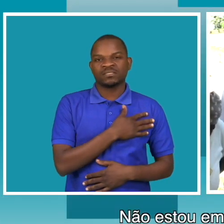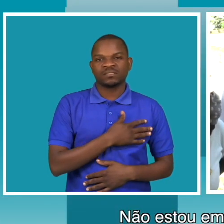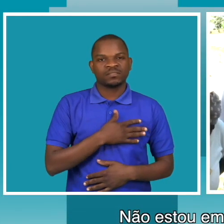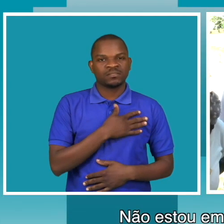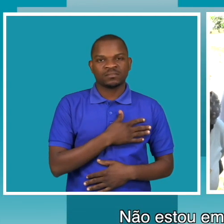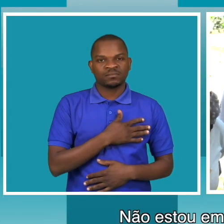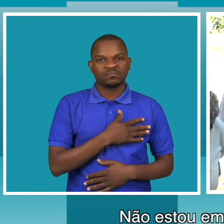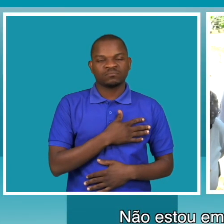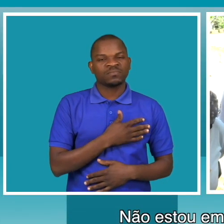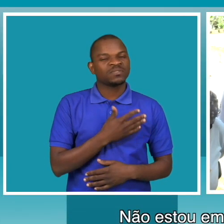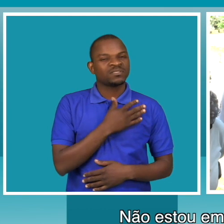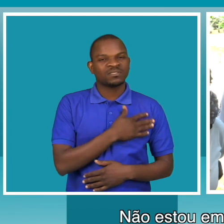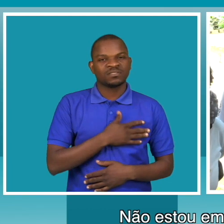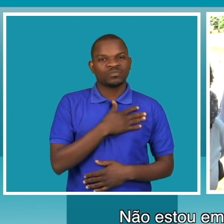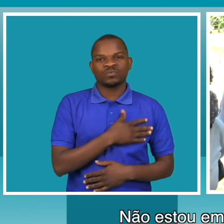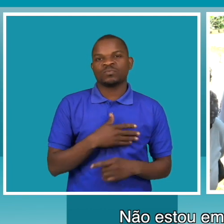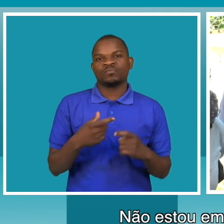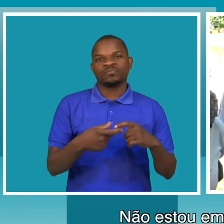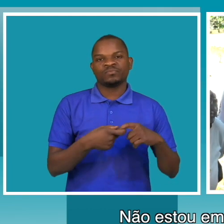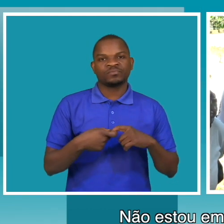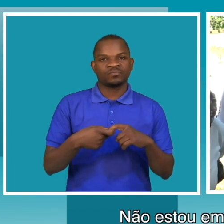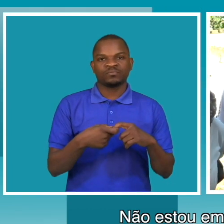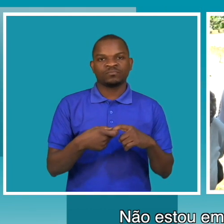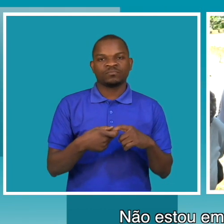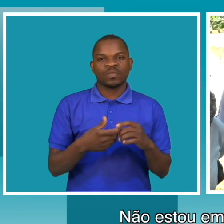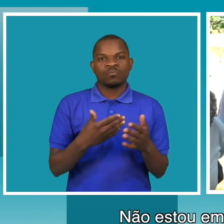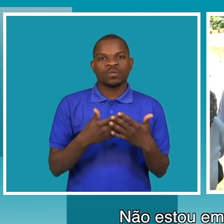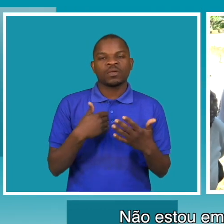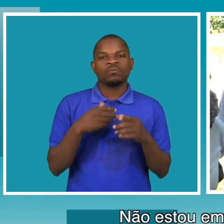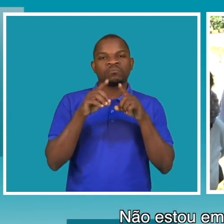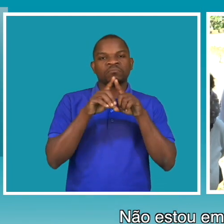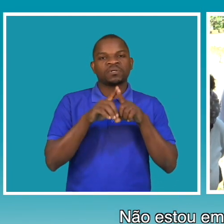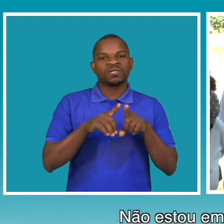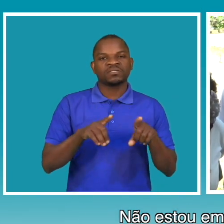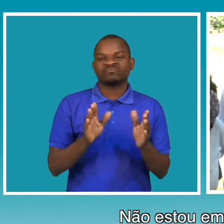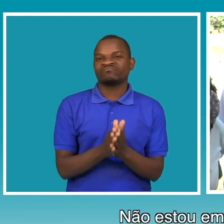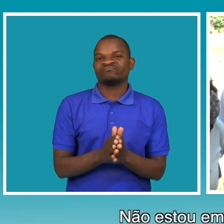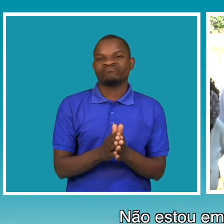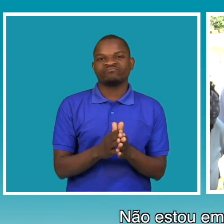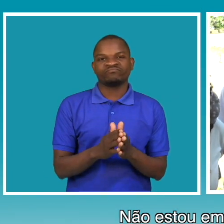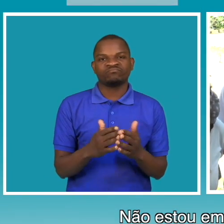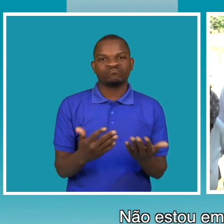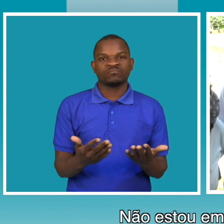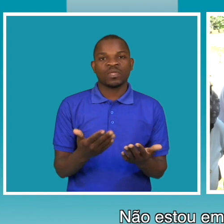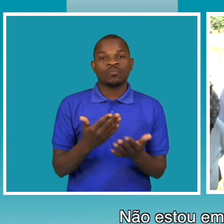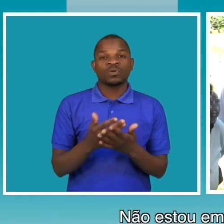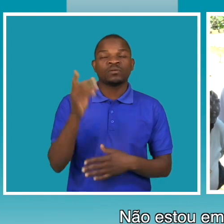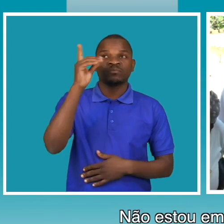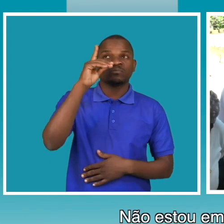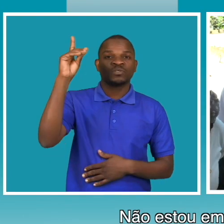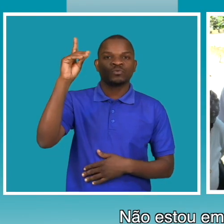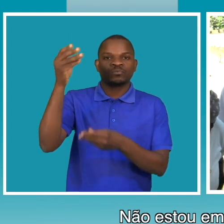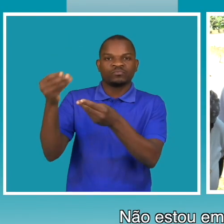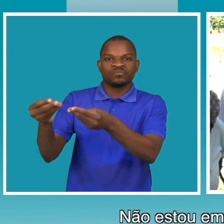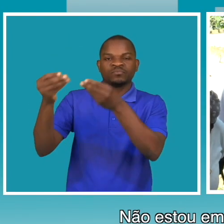Não estou em paz. Porque quando Deus dá filhos, é para no futuro